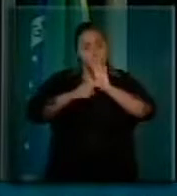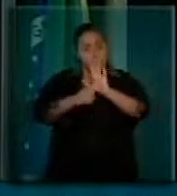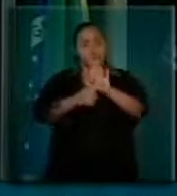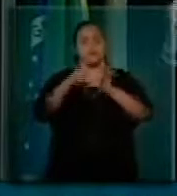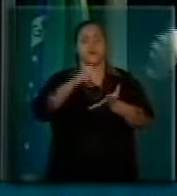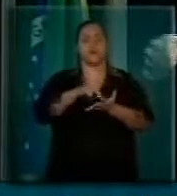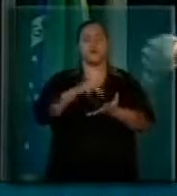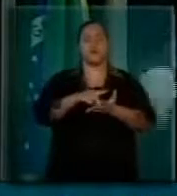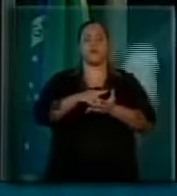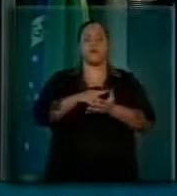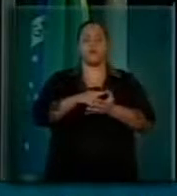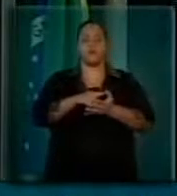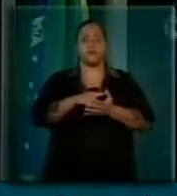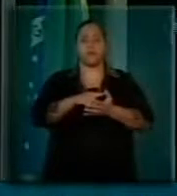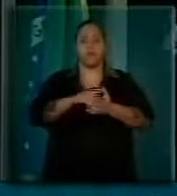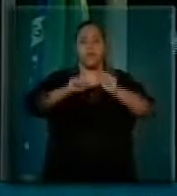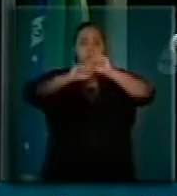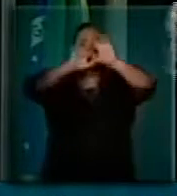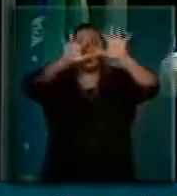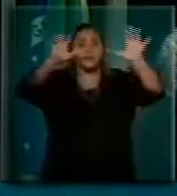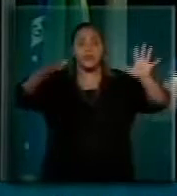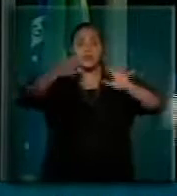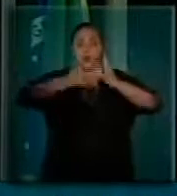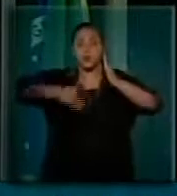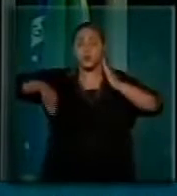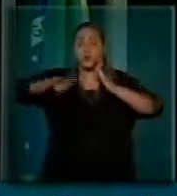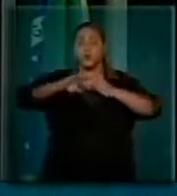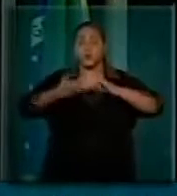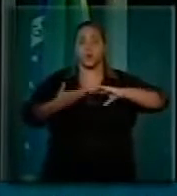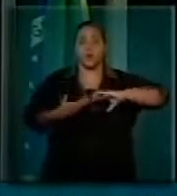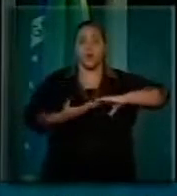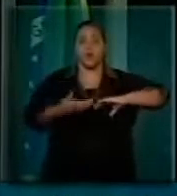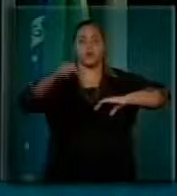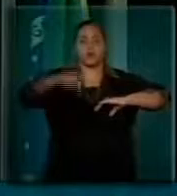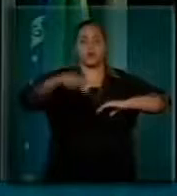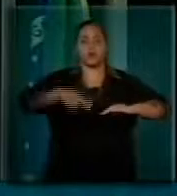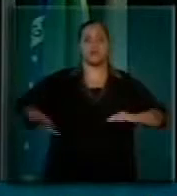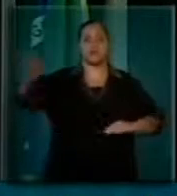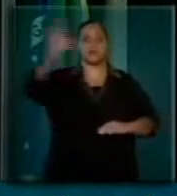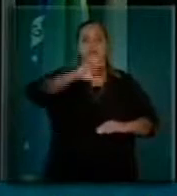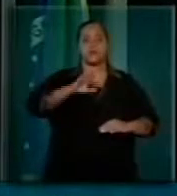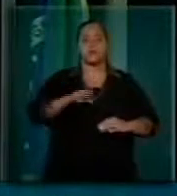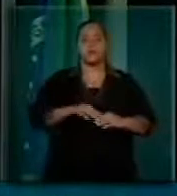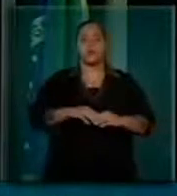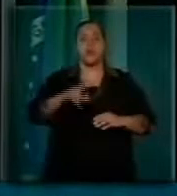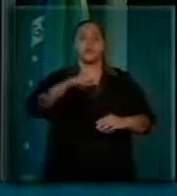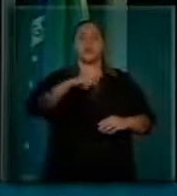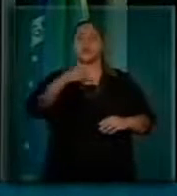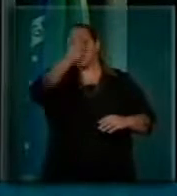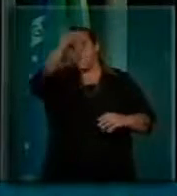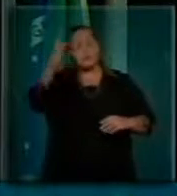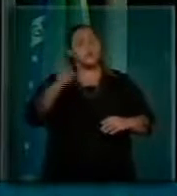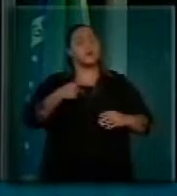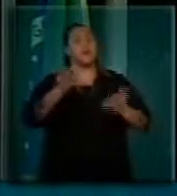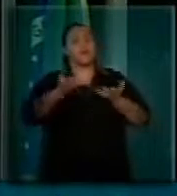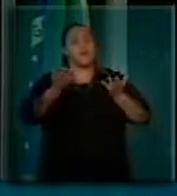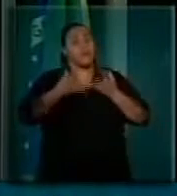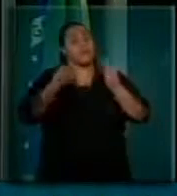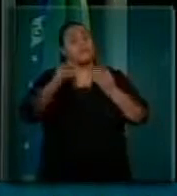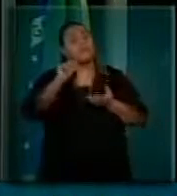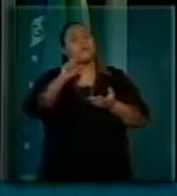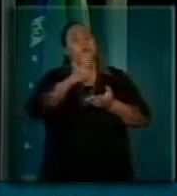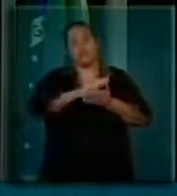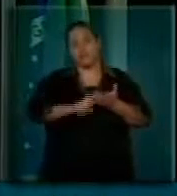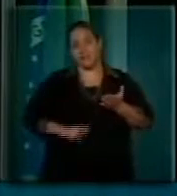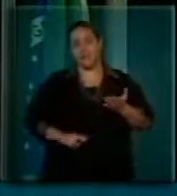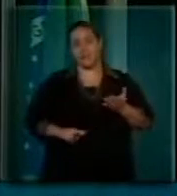A transparência é do Congresso Nacional e ninguém mais do que o relator tem interesse nisso. Aliás,